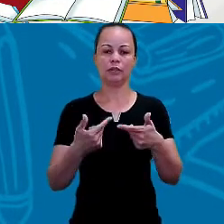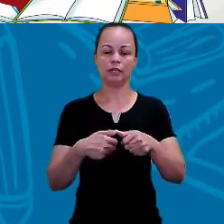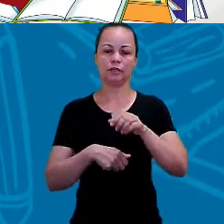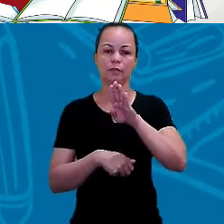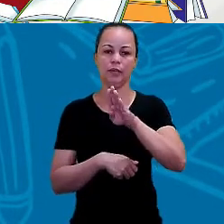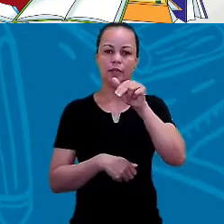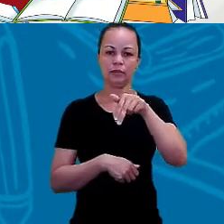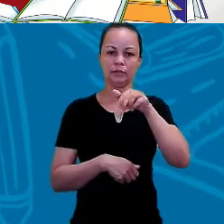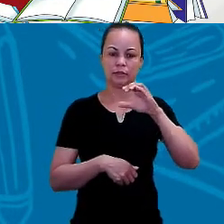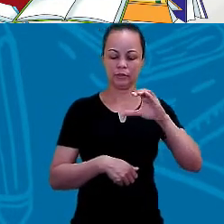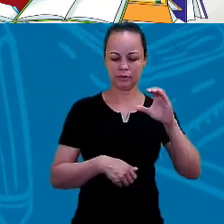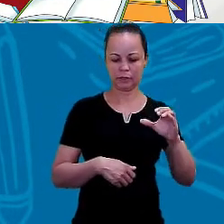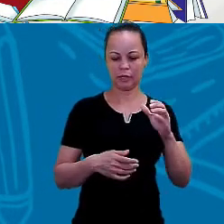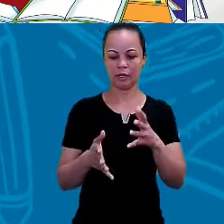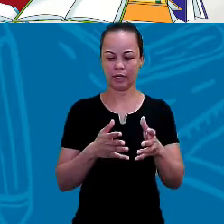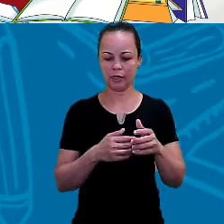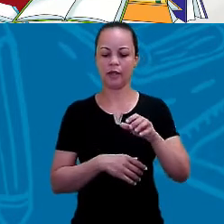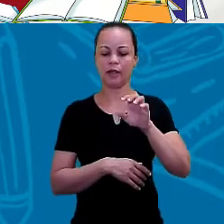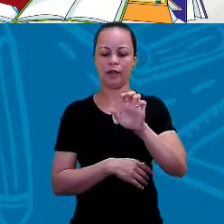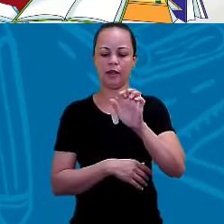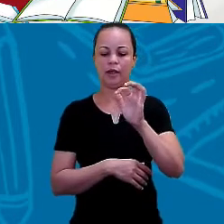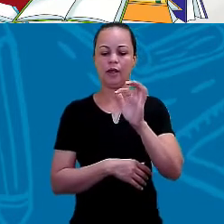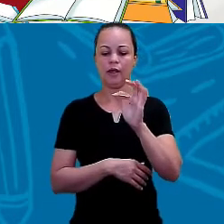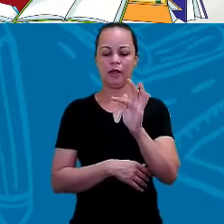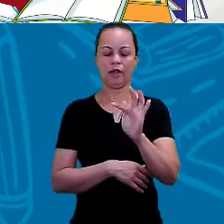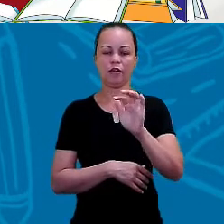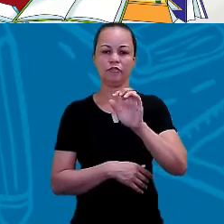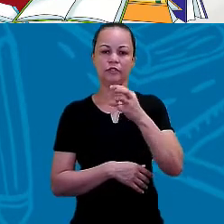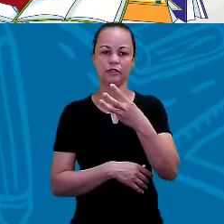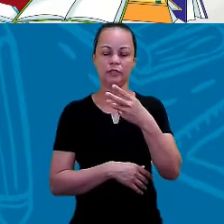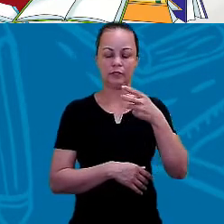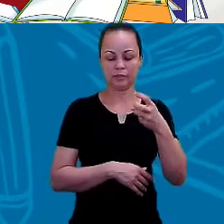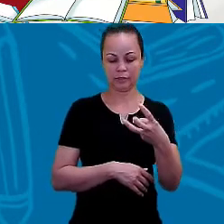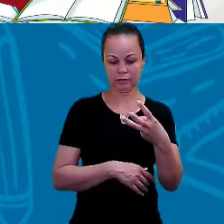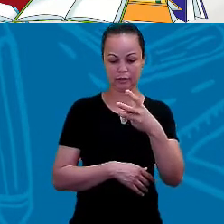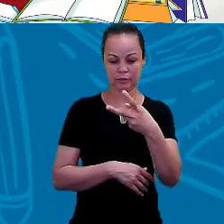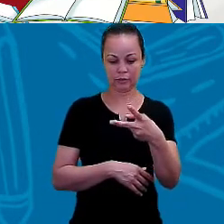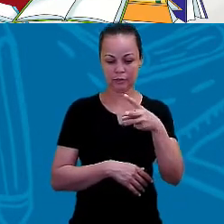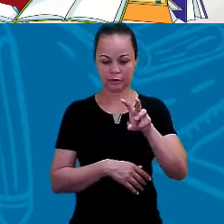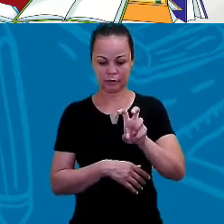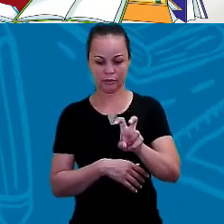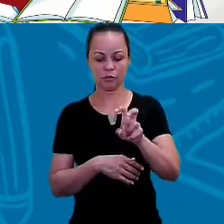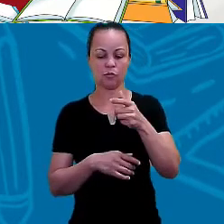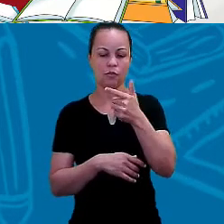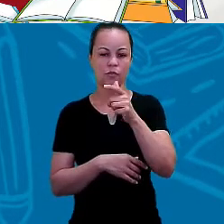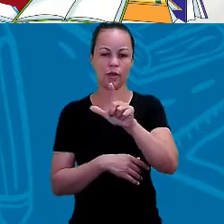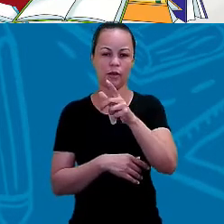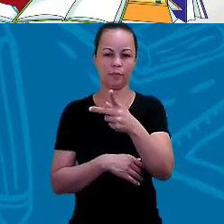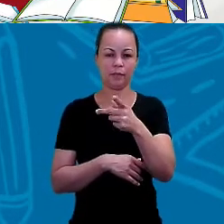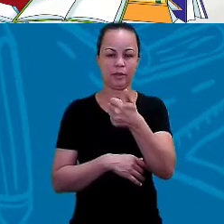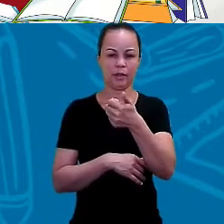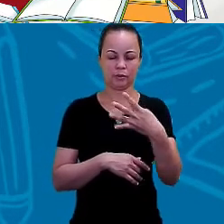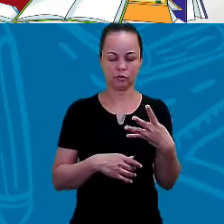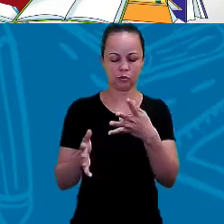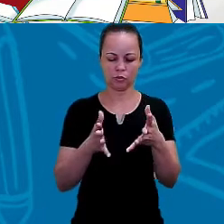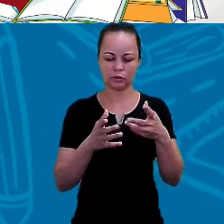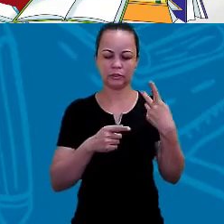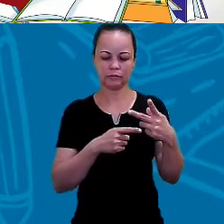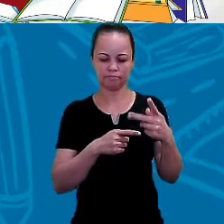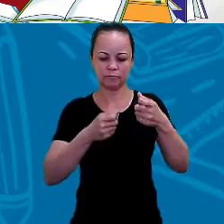EF35LP14, que diz que identificar em textos e usar na produção textual pronomes